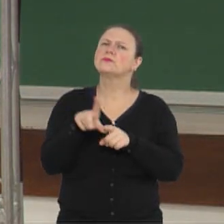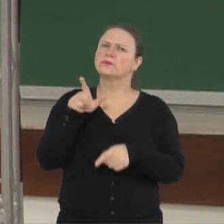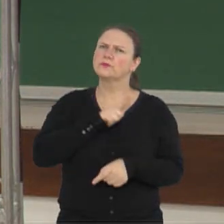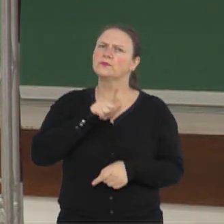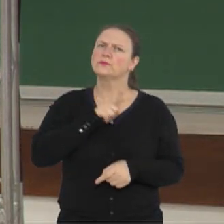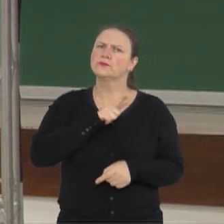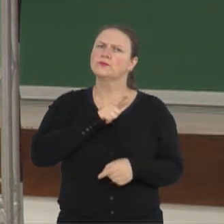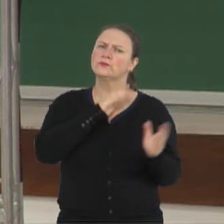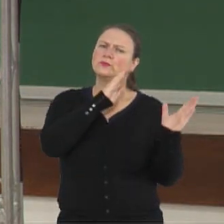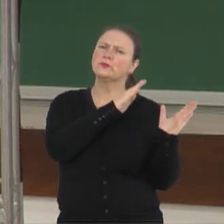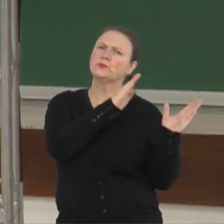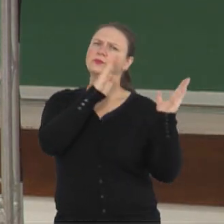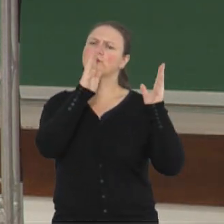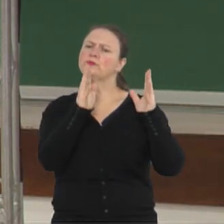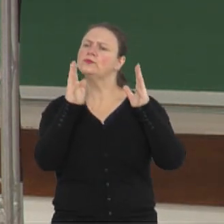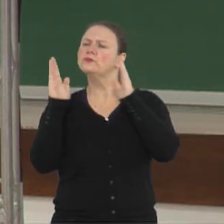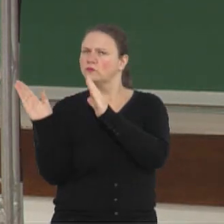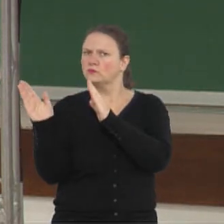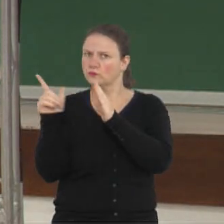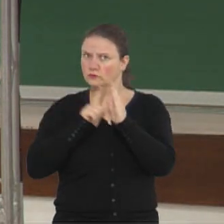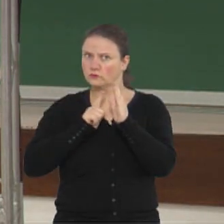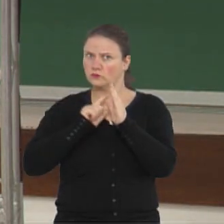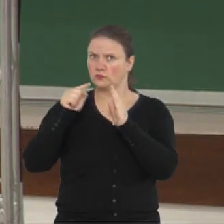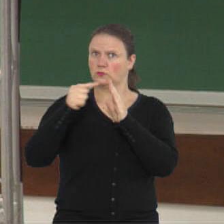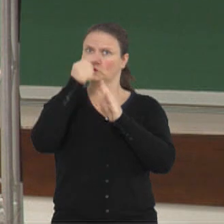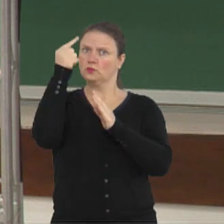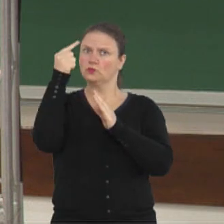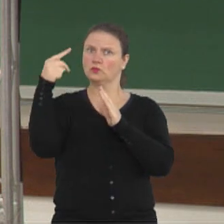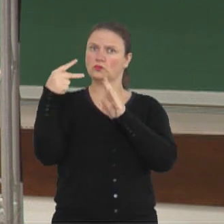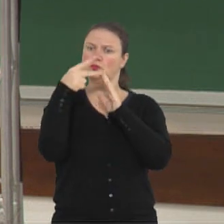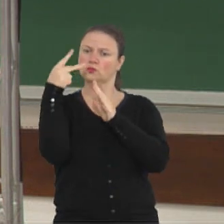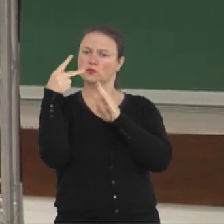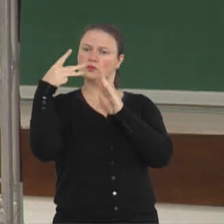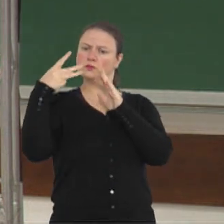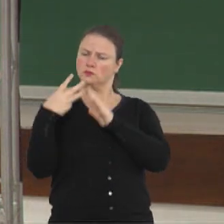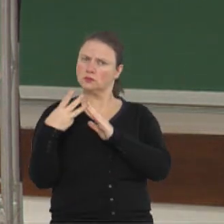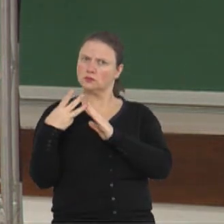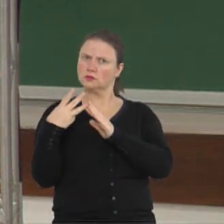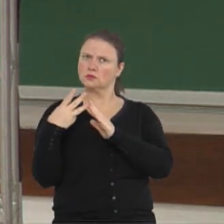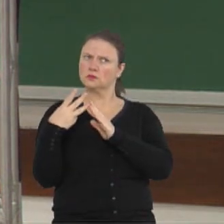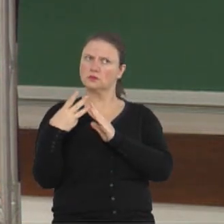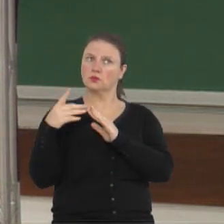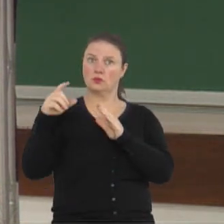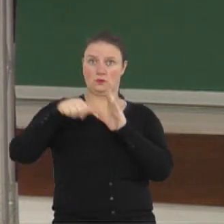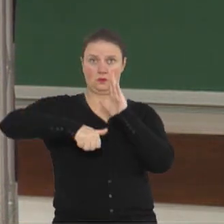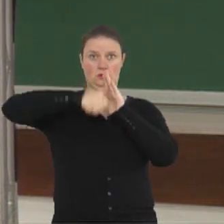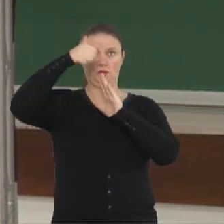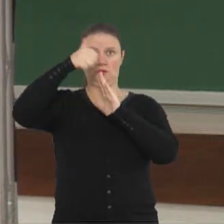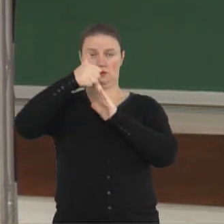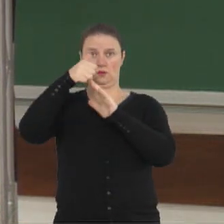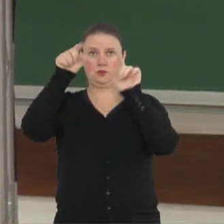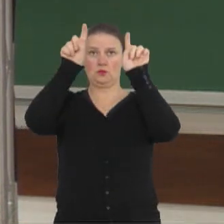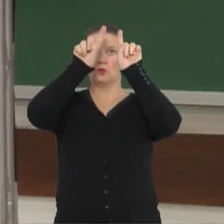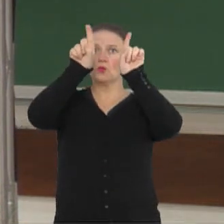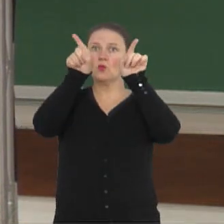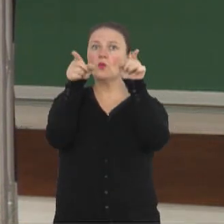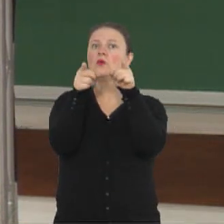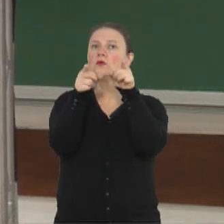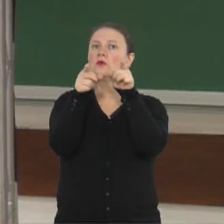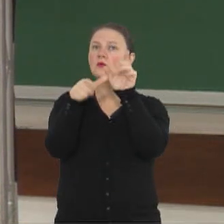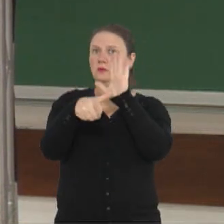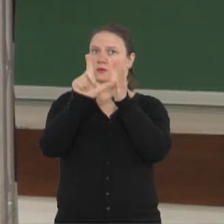uma ordem ali? Opa! Exatamente nesta ordem. Primeiro eu resolvo o que está dentro